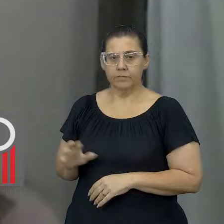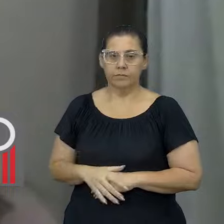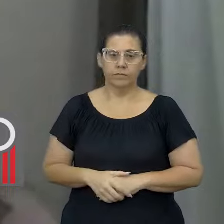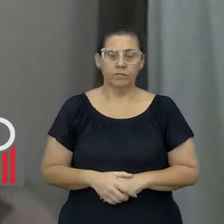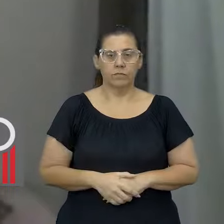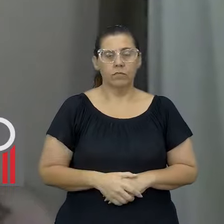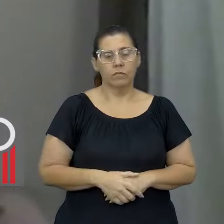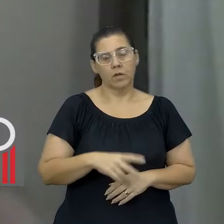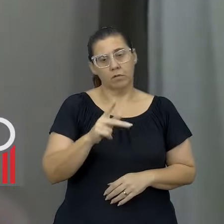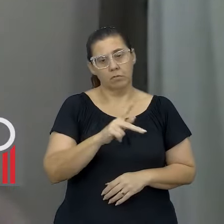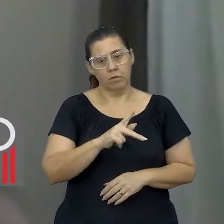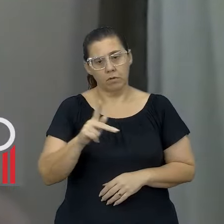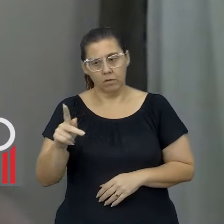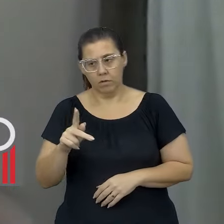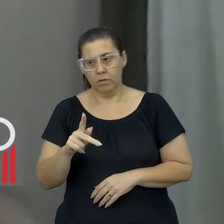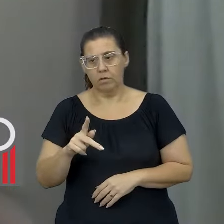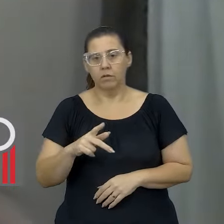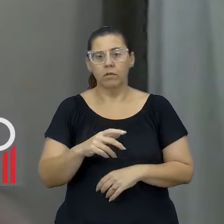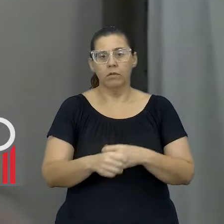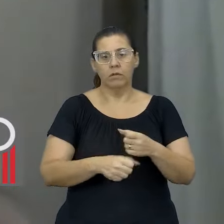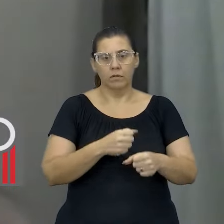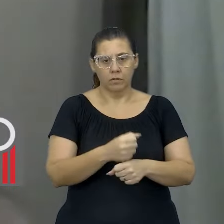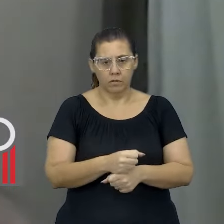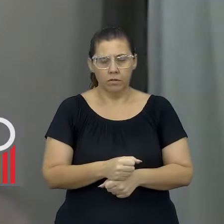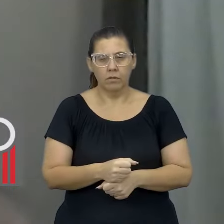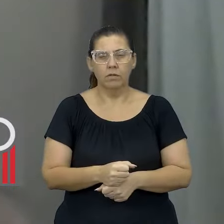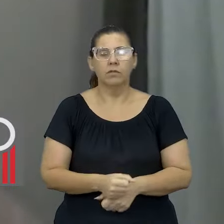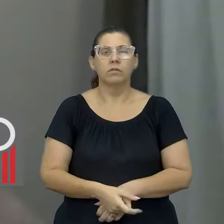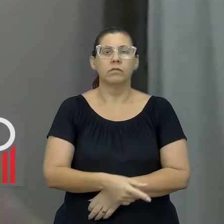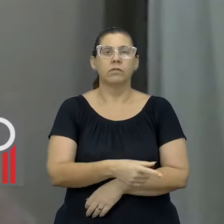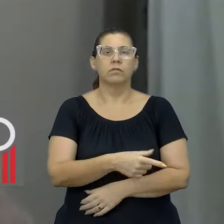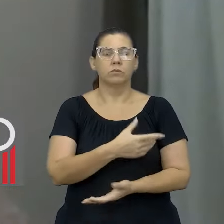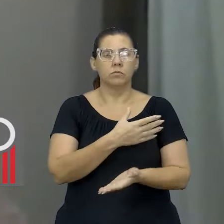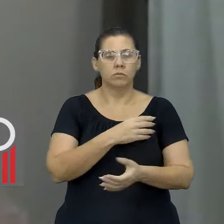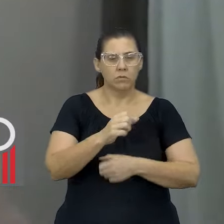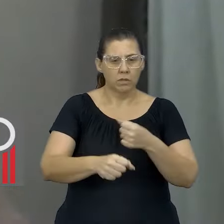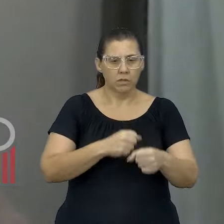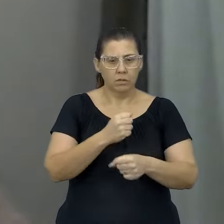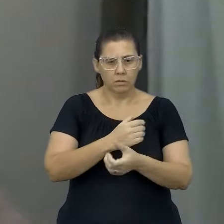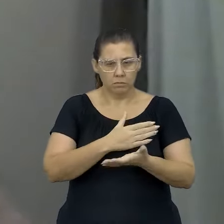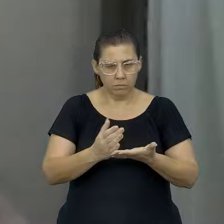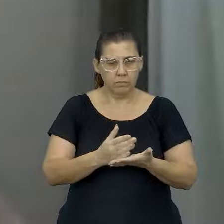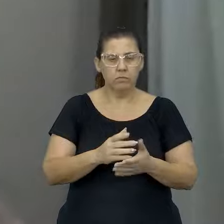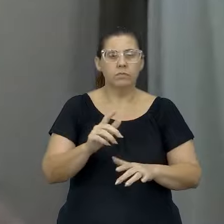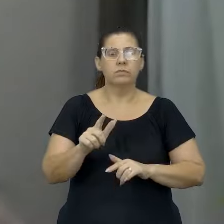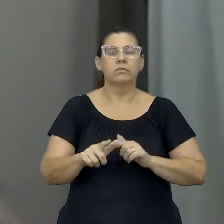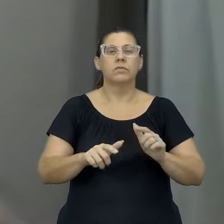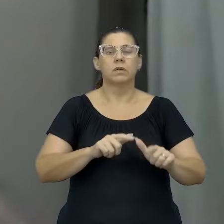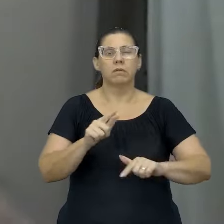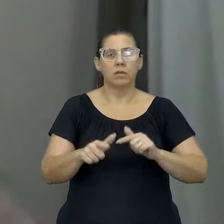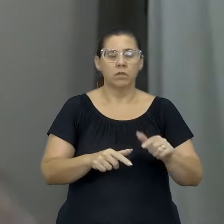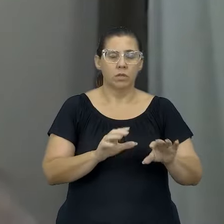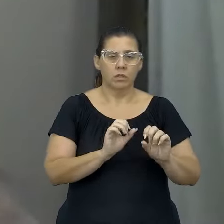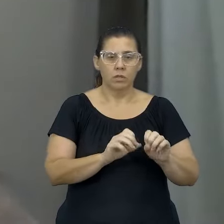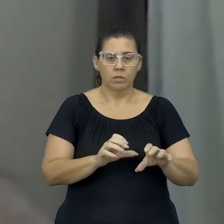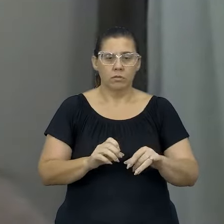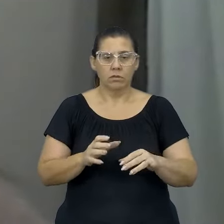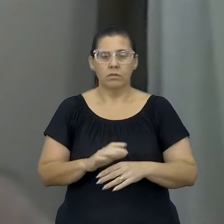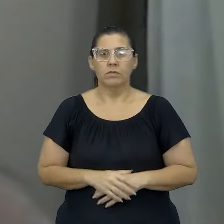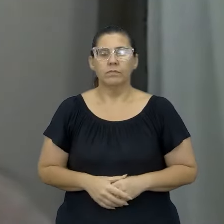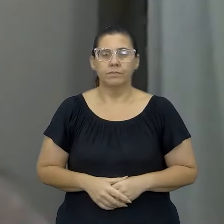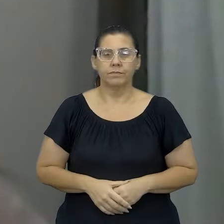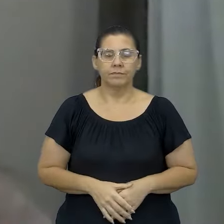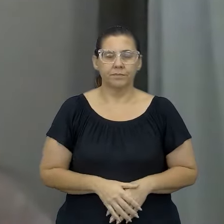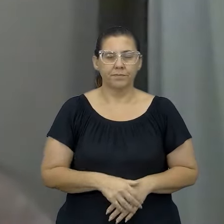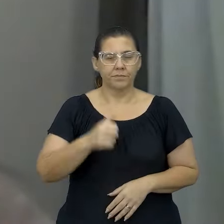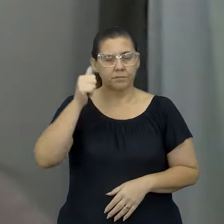eu sou professora dos anos iniciais, assim como vocês, e atuo na educação pública. Bom, sou uma